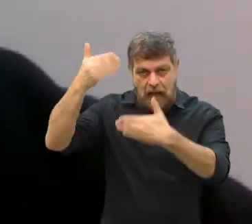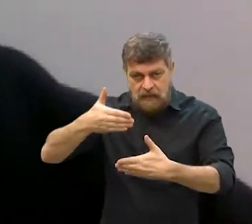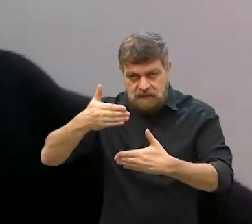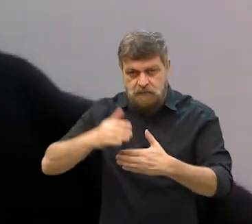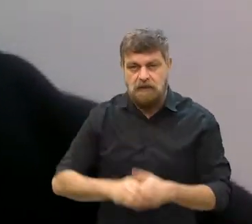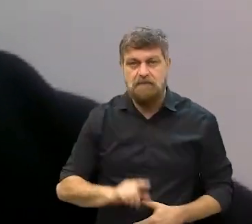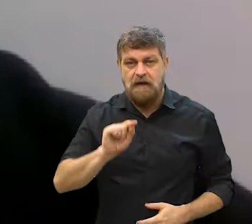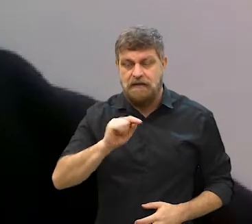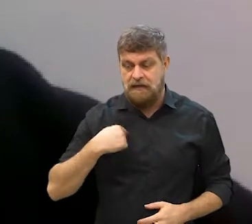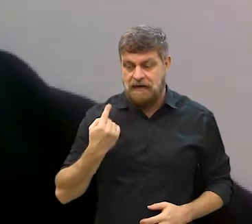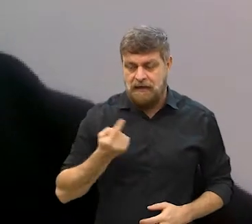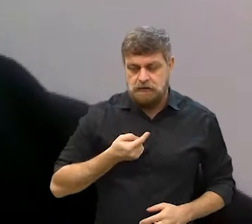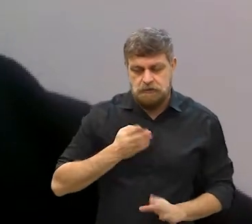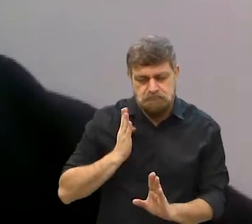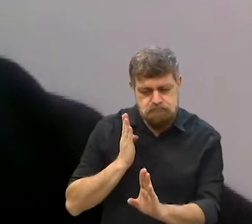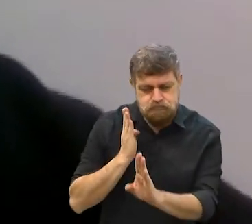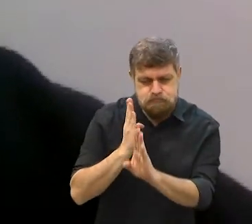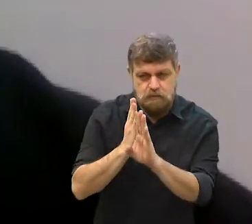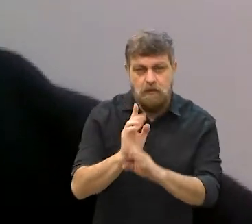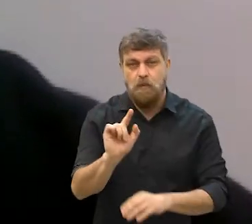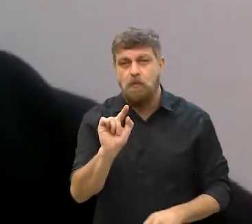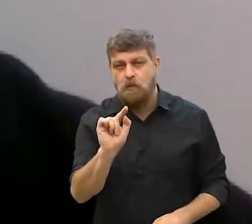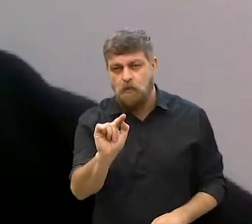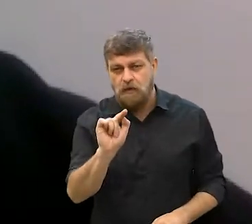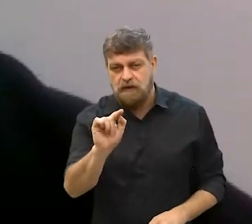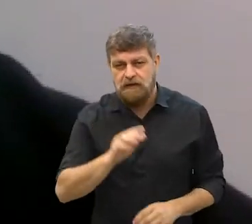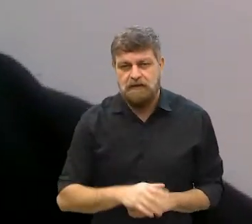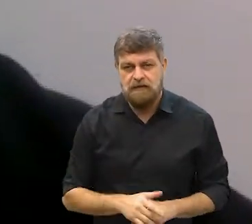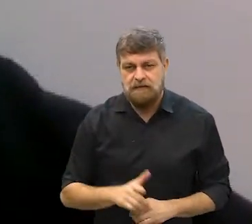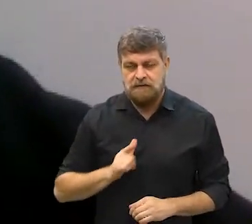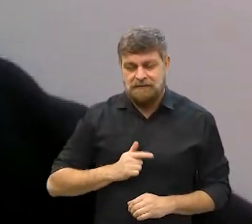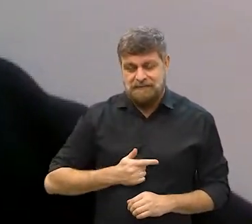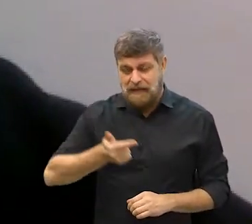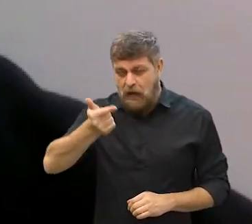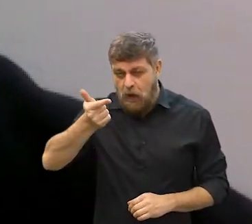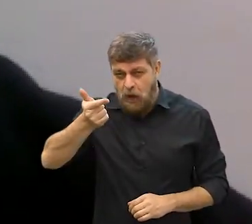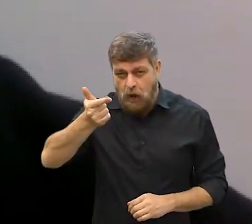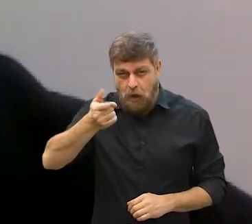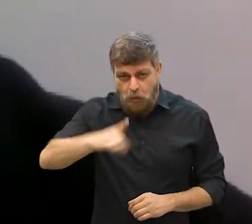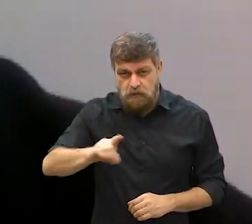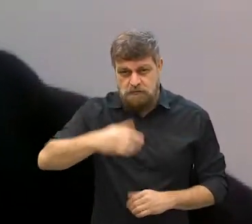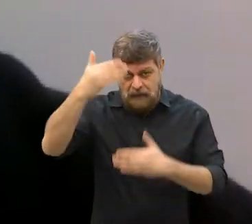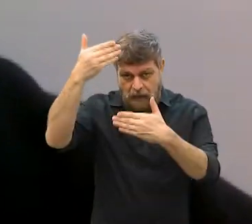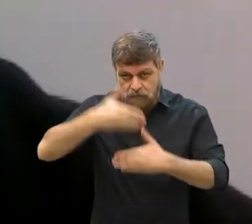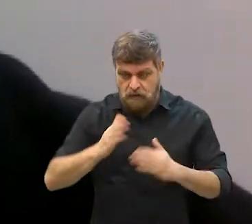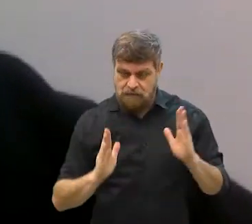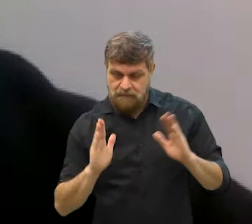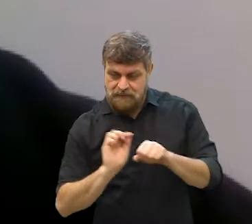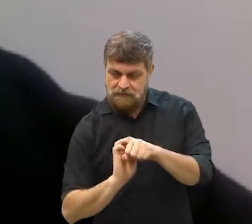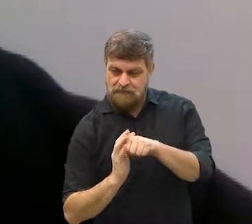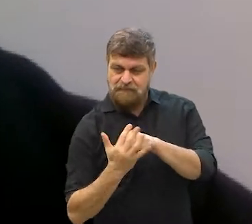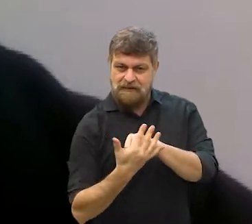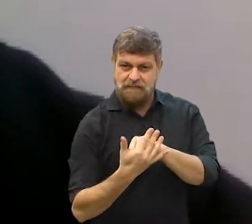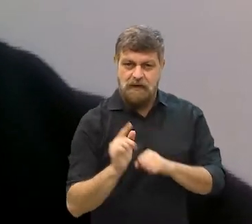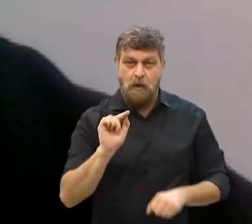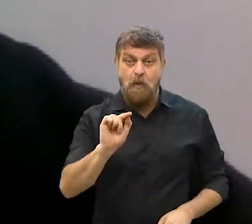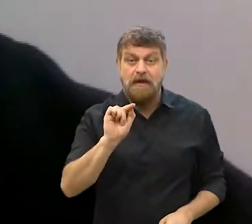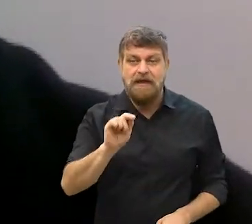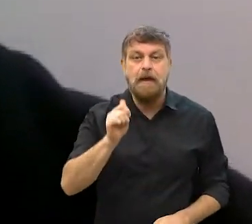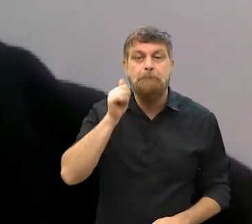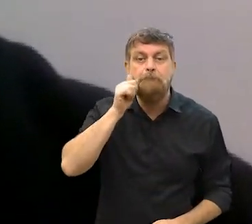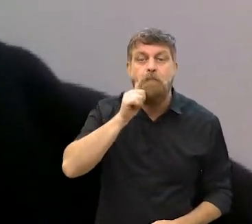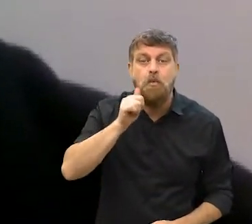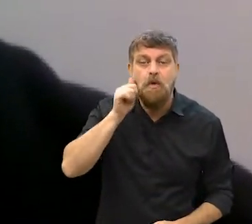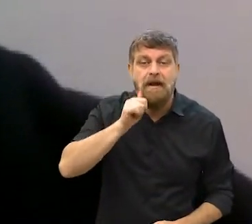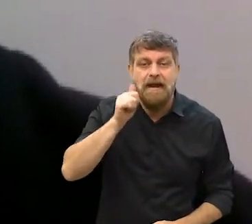e o que nós identificamos nos últimos processos seletivos durante o período de pandemia é de que as